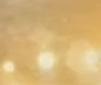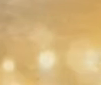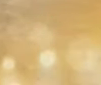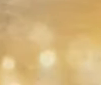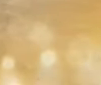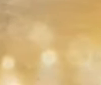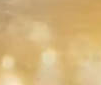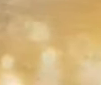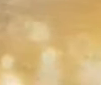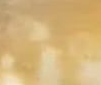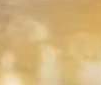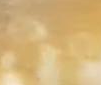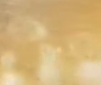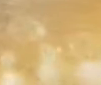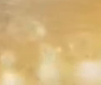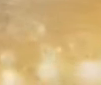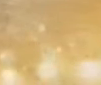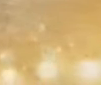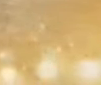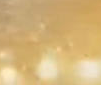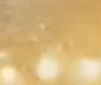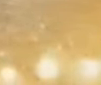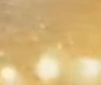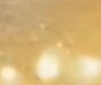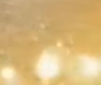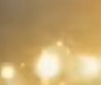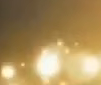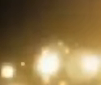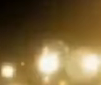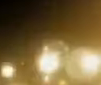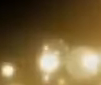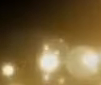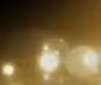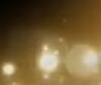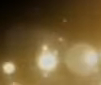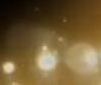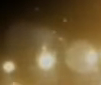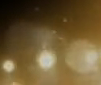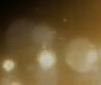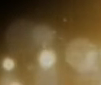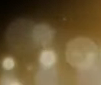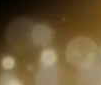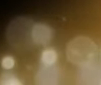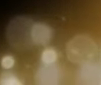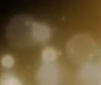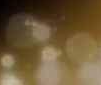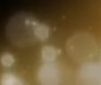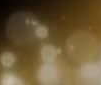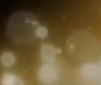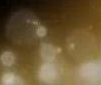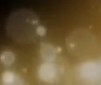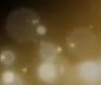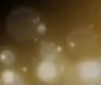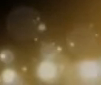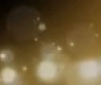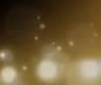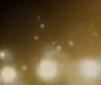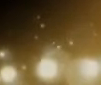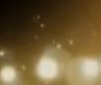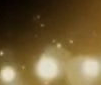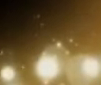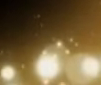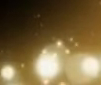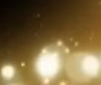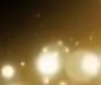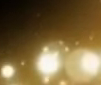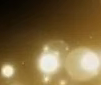o índio falou, tá falado. Se o índio chacoalhou, tá chacoalhado. Chacoalho, chocalho, chacoalho,